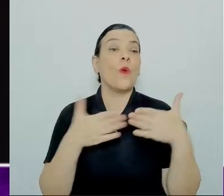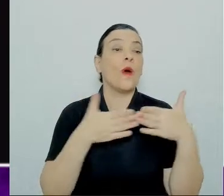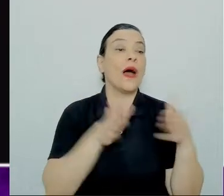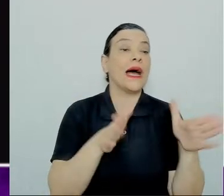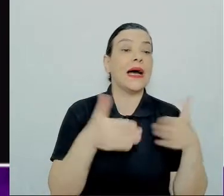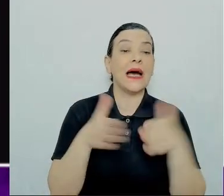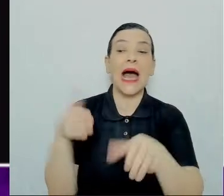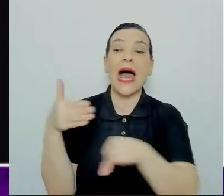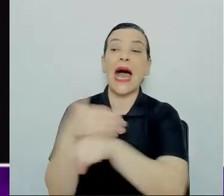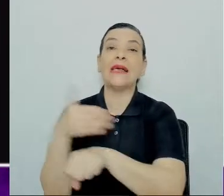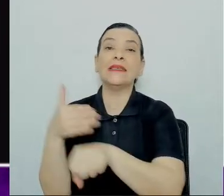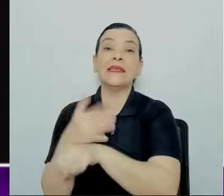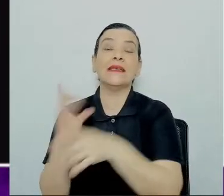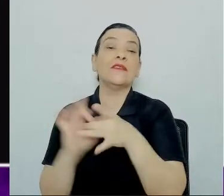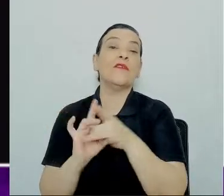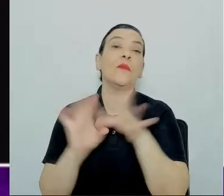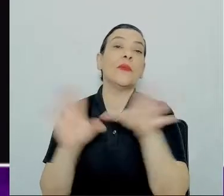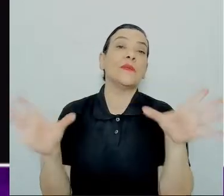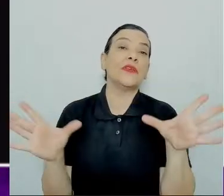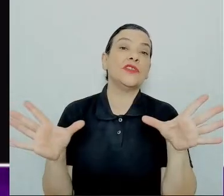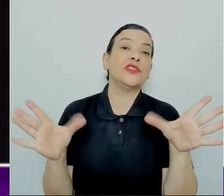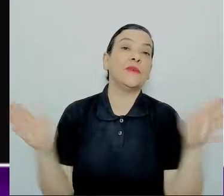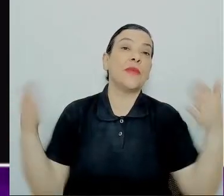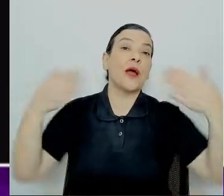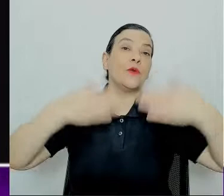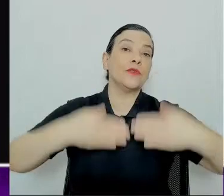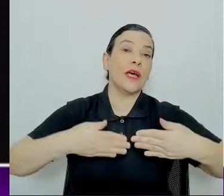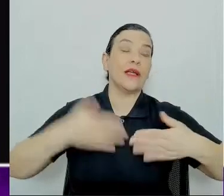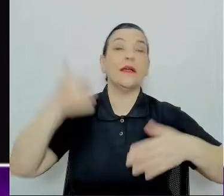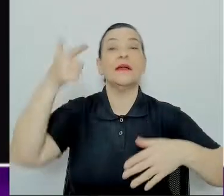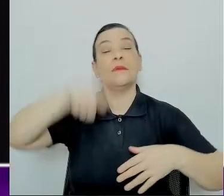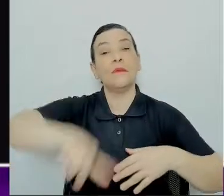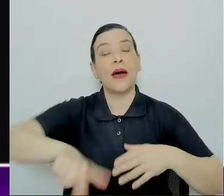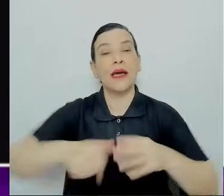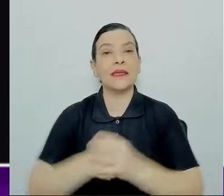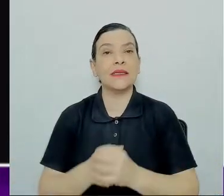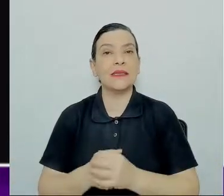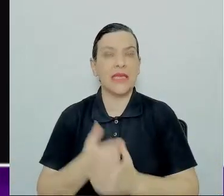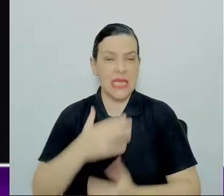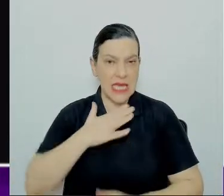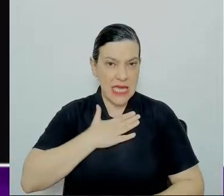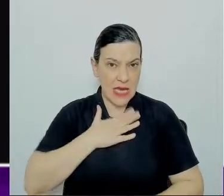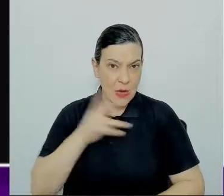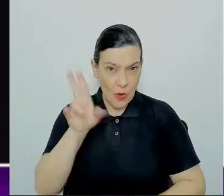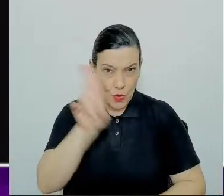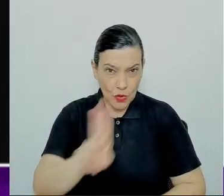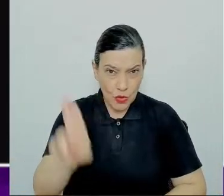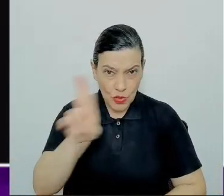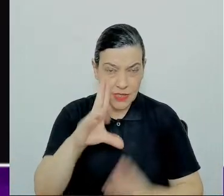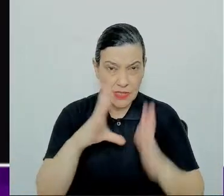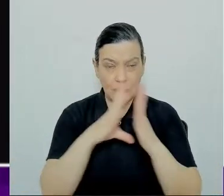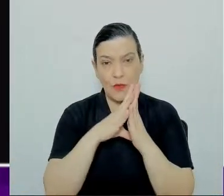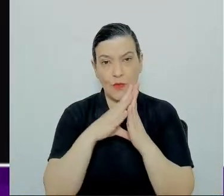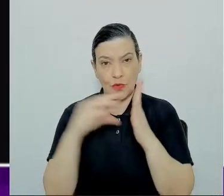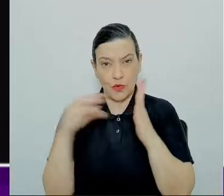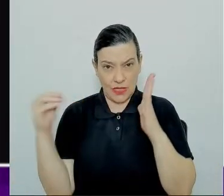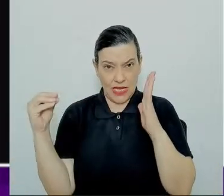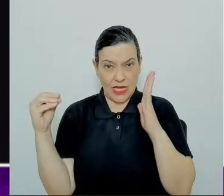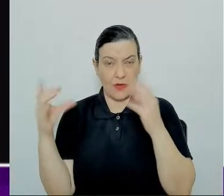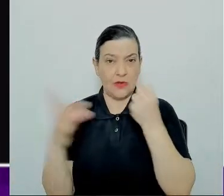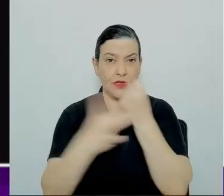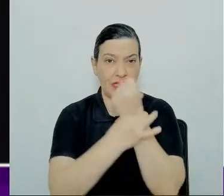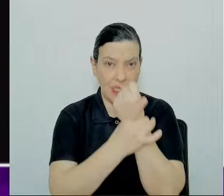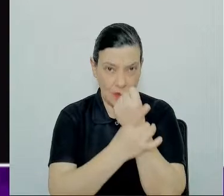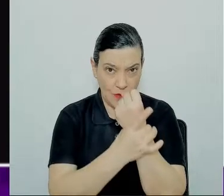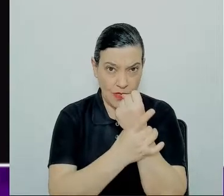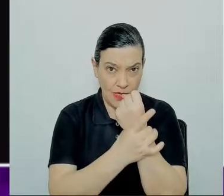elas conversem entre uma e outra? Outra coisa, eu estou utilizando algum modelo de segurança em